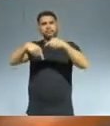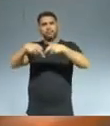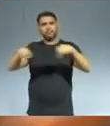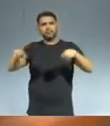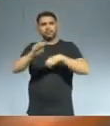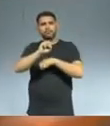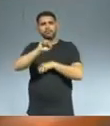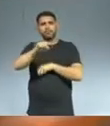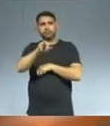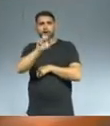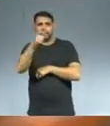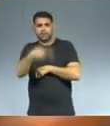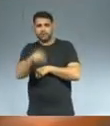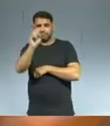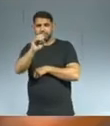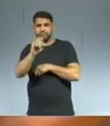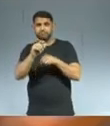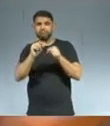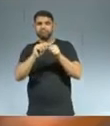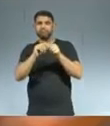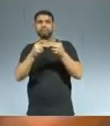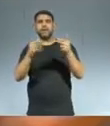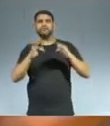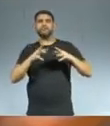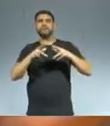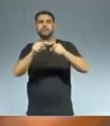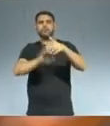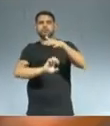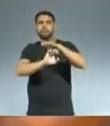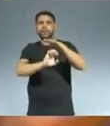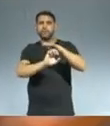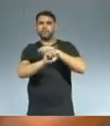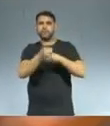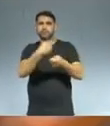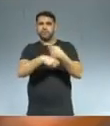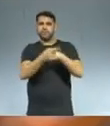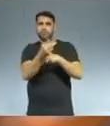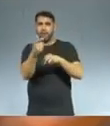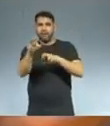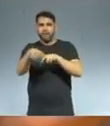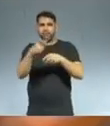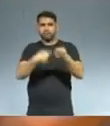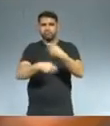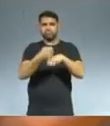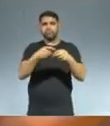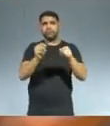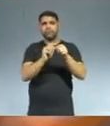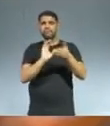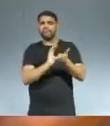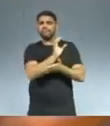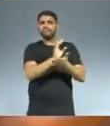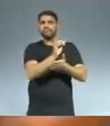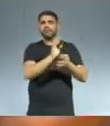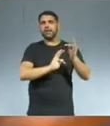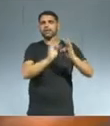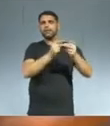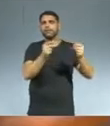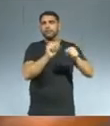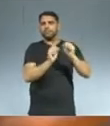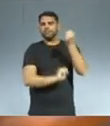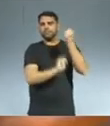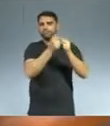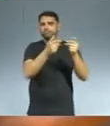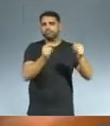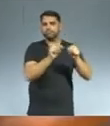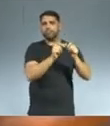nesta região Mas também de todas as empresas do água que acaba eram investindo em tecnologia de produção